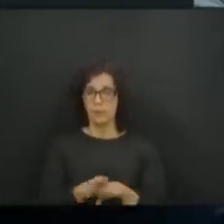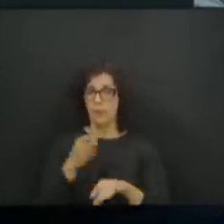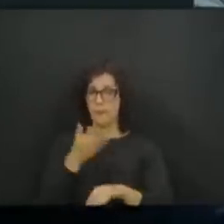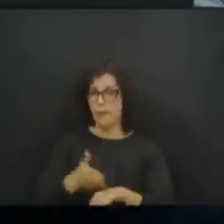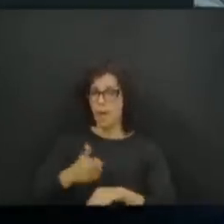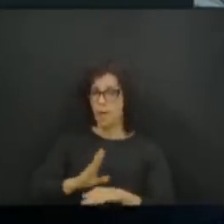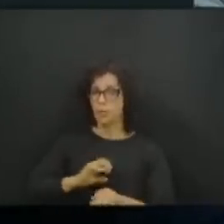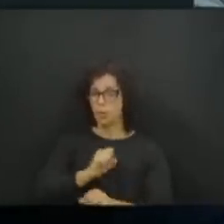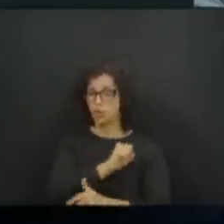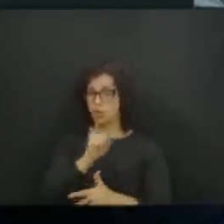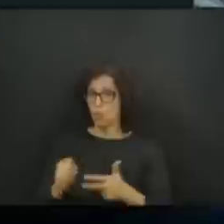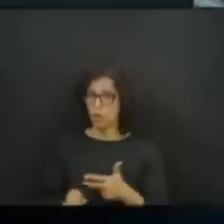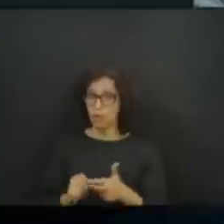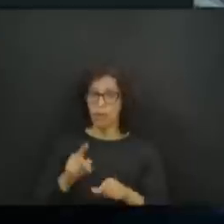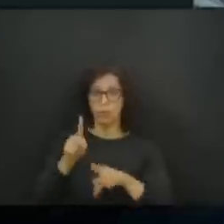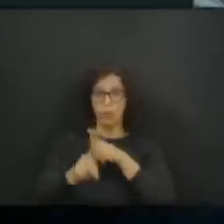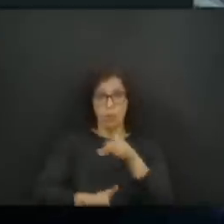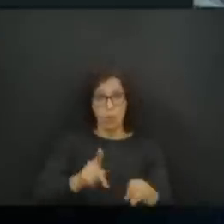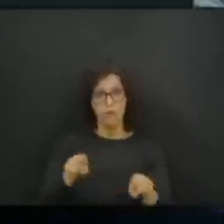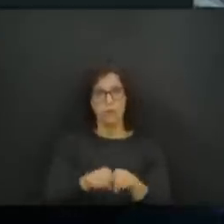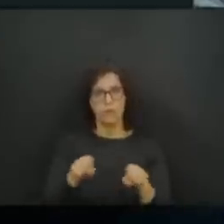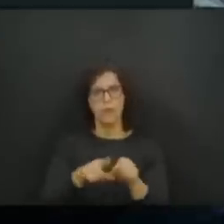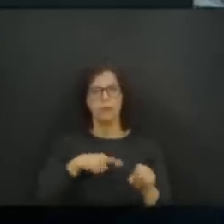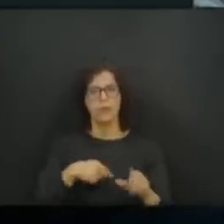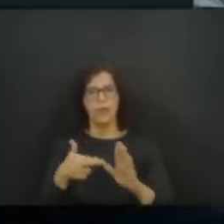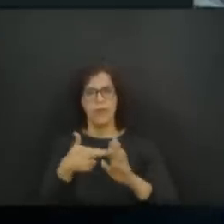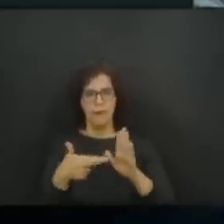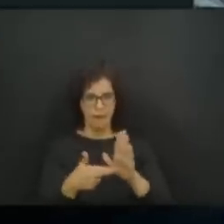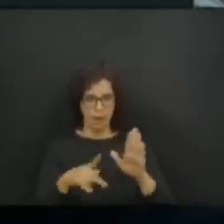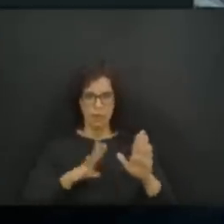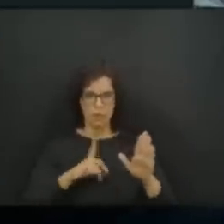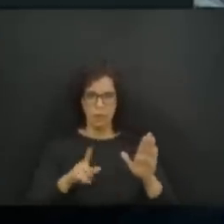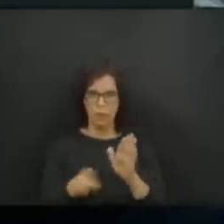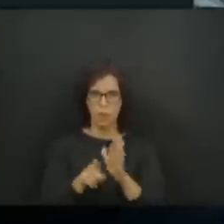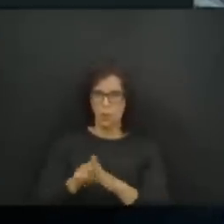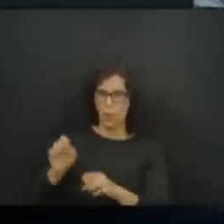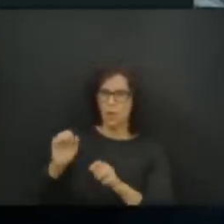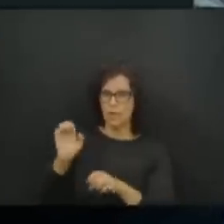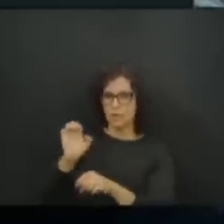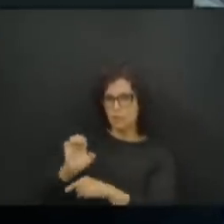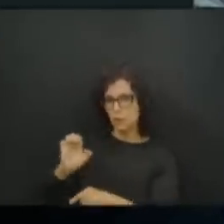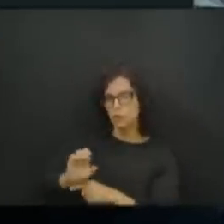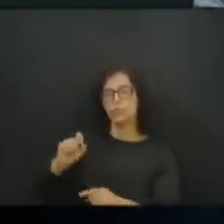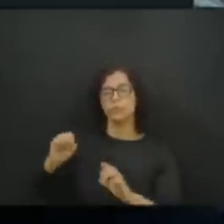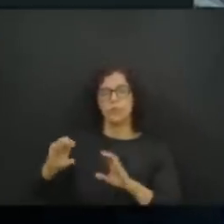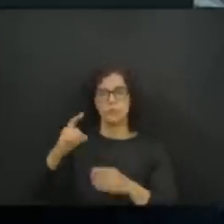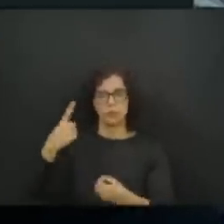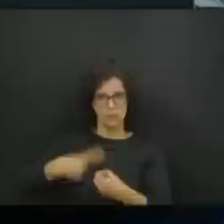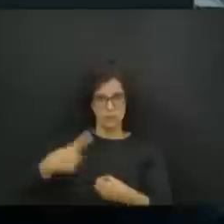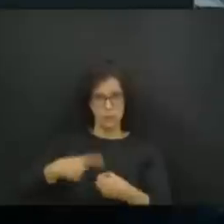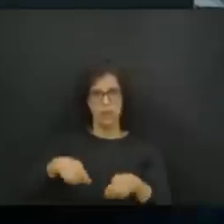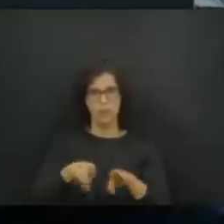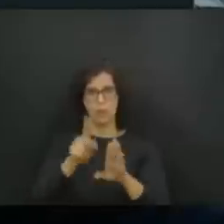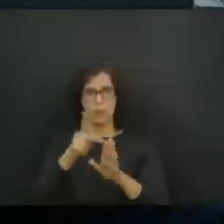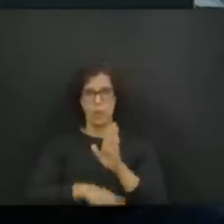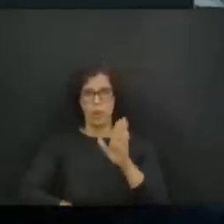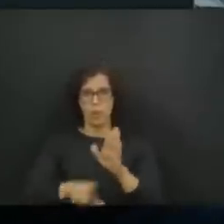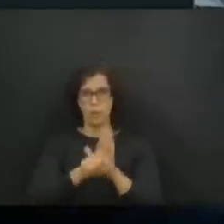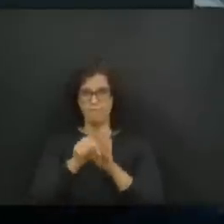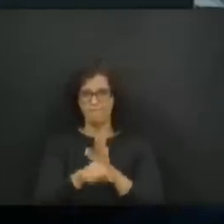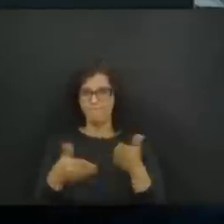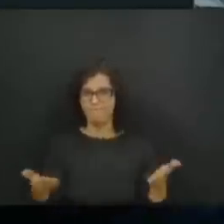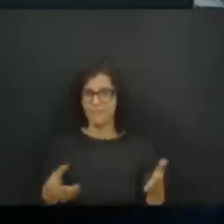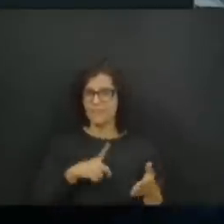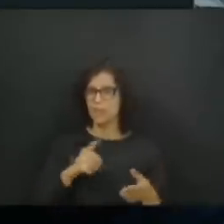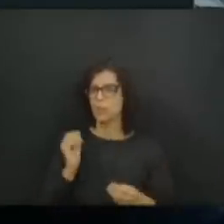é Preciso direto do Poder pelo povo também previsto e normatizado pelo estatuto das cidades a o projeto em